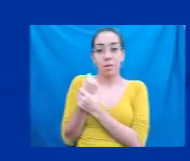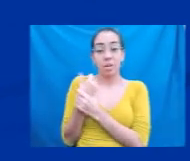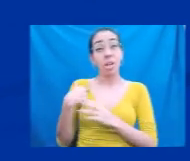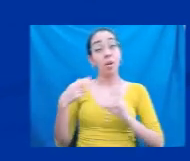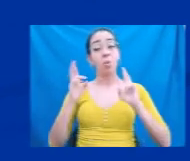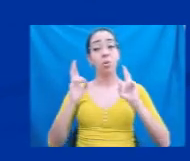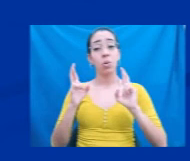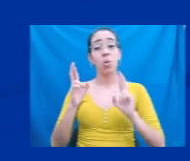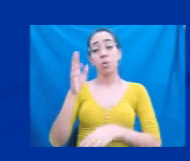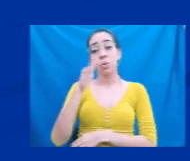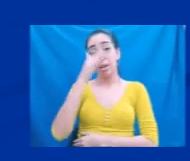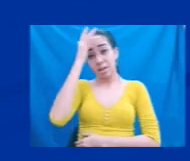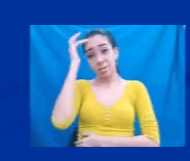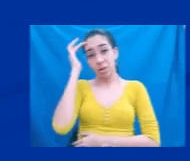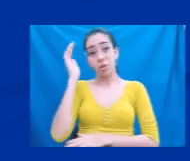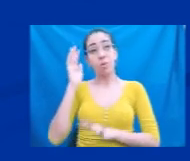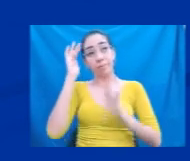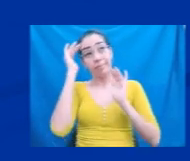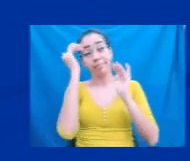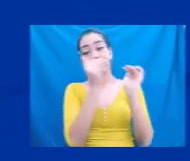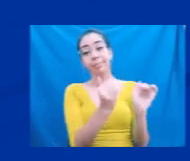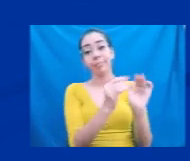esteja sendo cumprida.